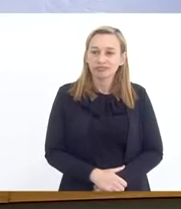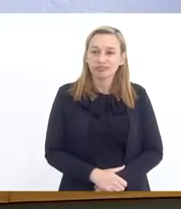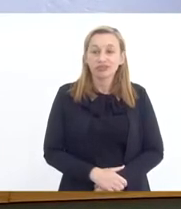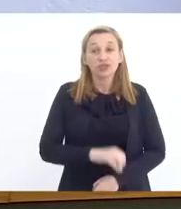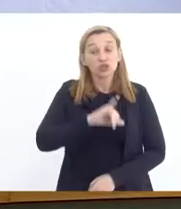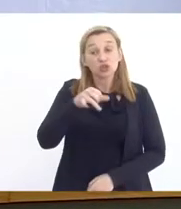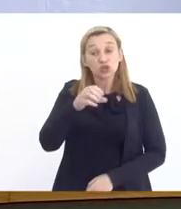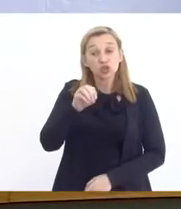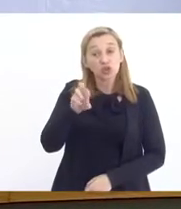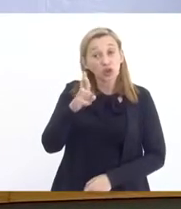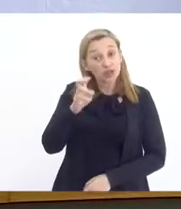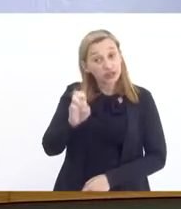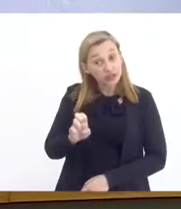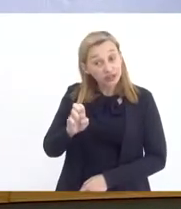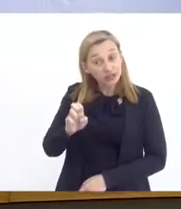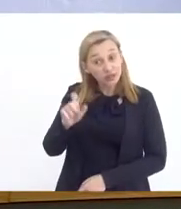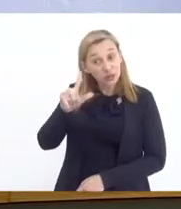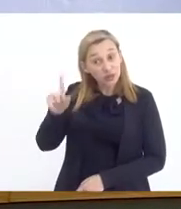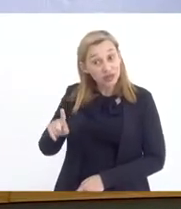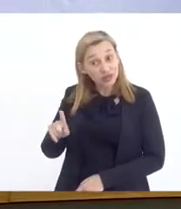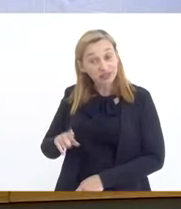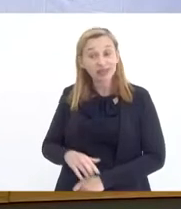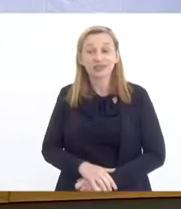Jorge Luiz.